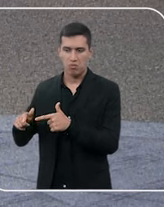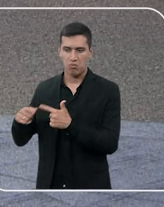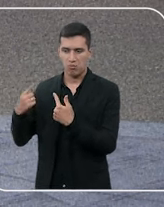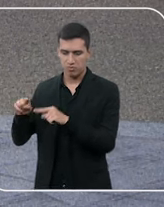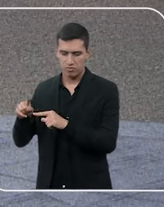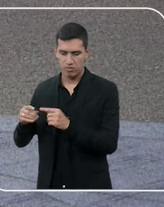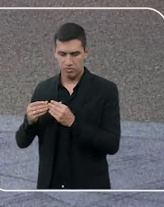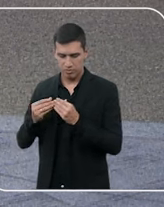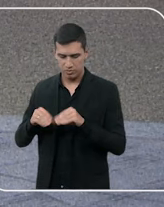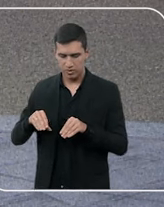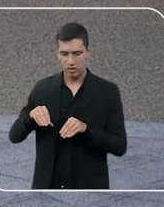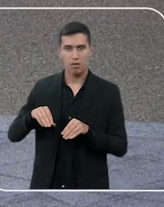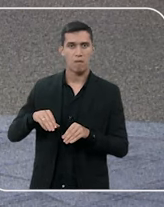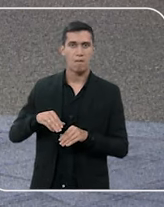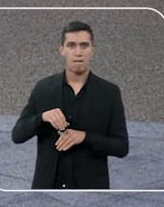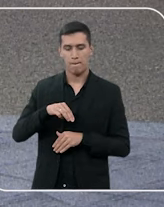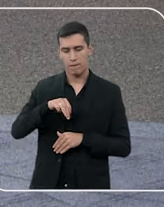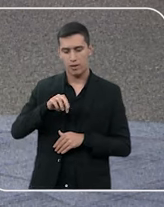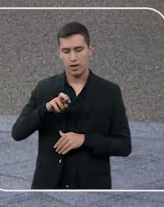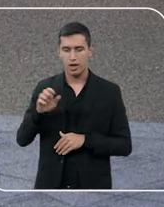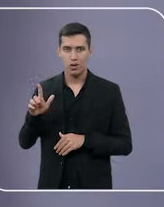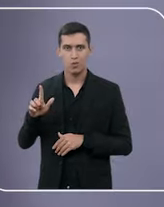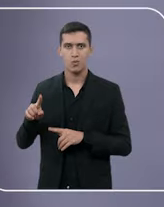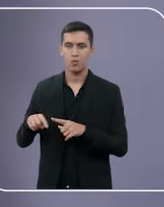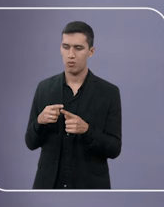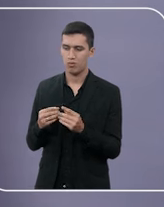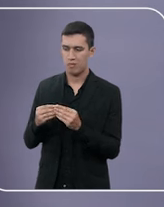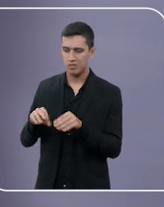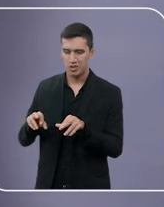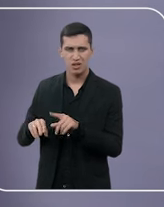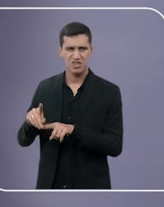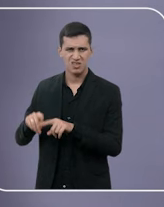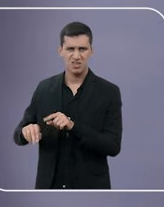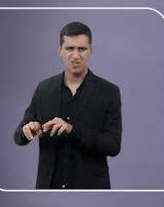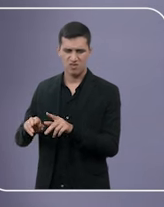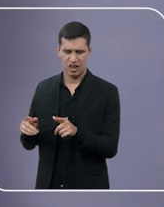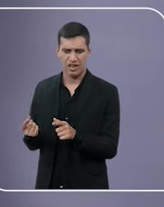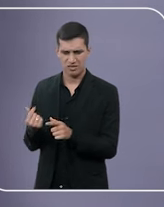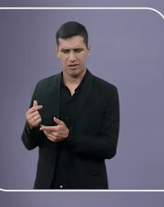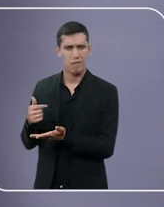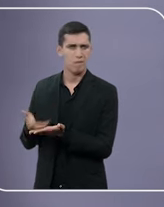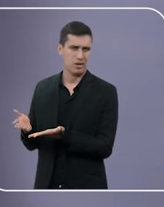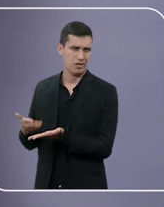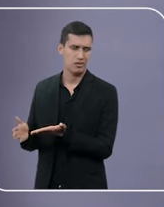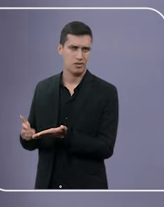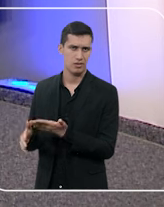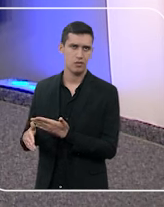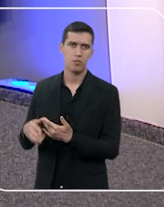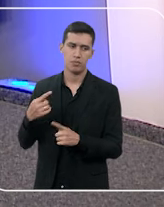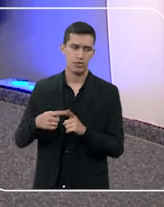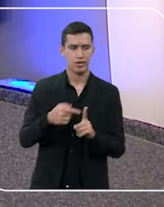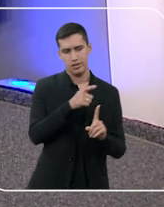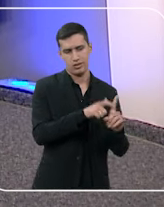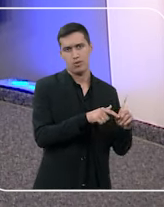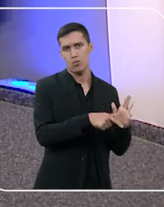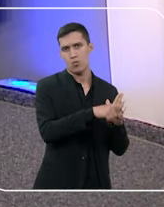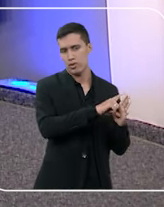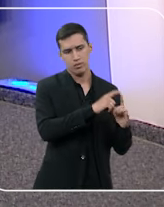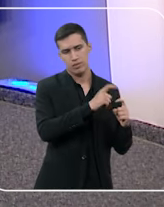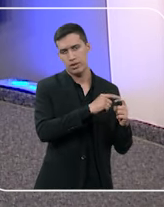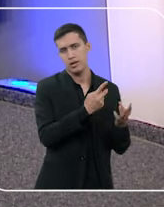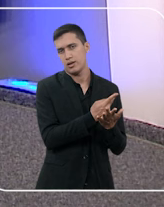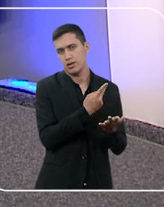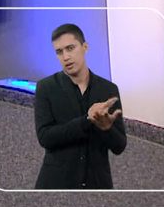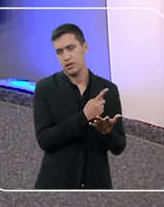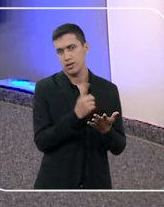foi causado por uma conduta que foi culposa, uma conduta ilícita. Então, na responsabilidade civil subjetiva,